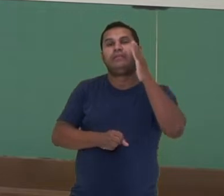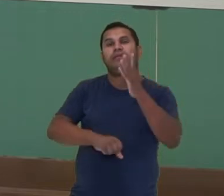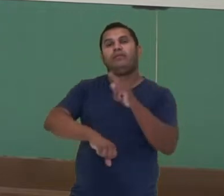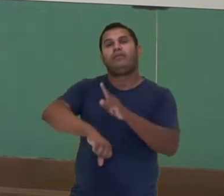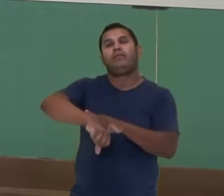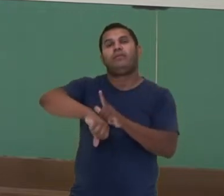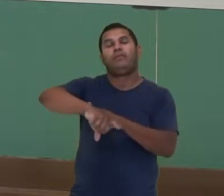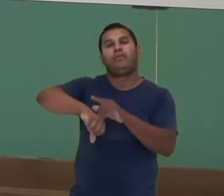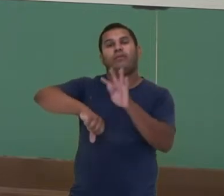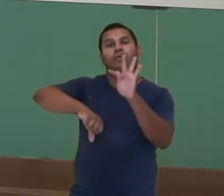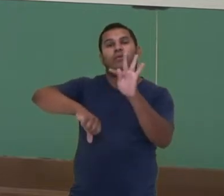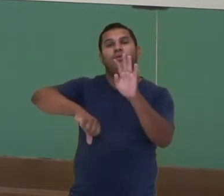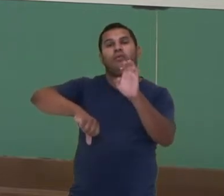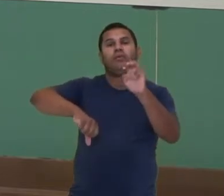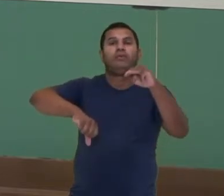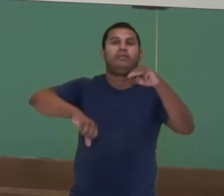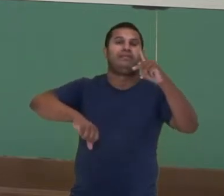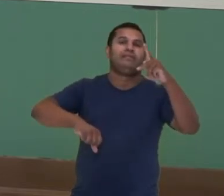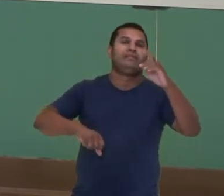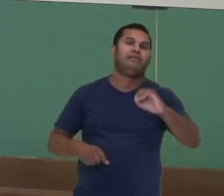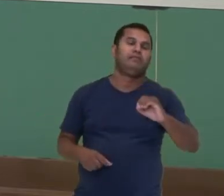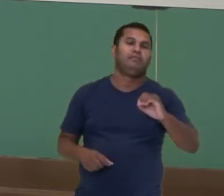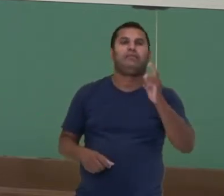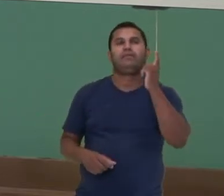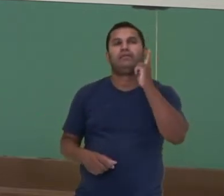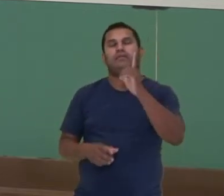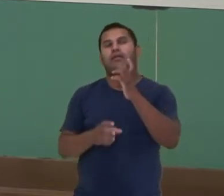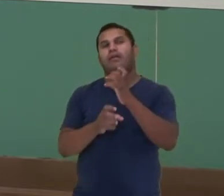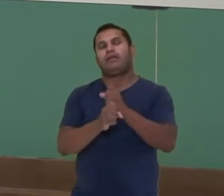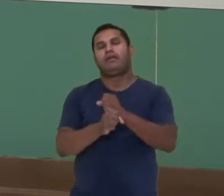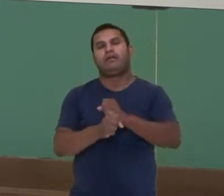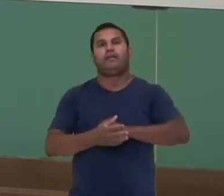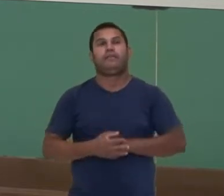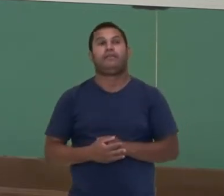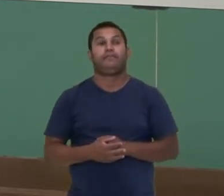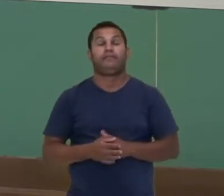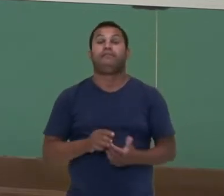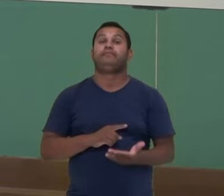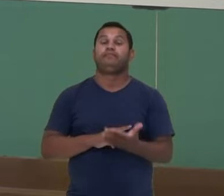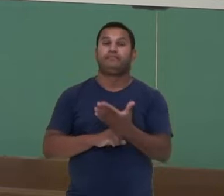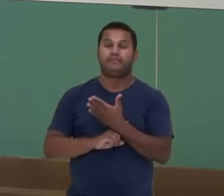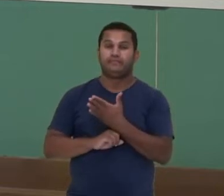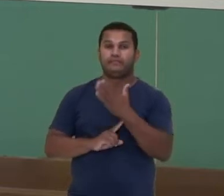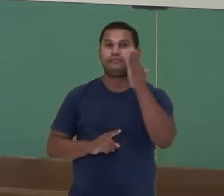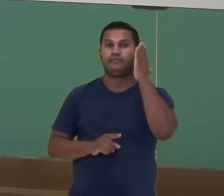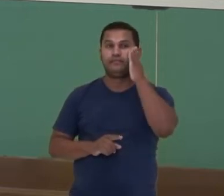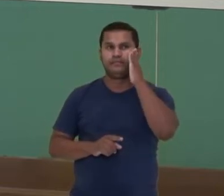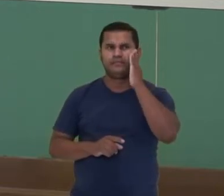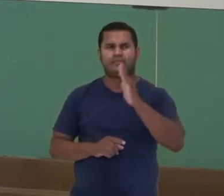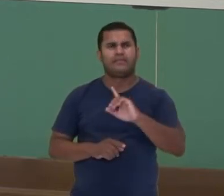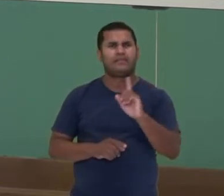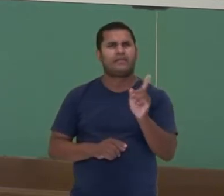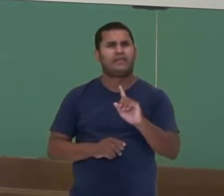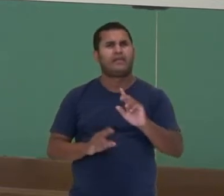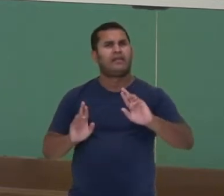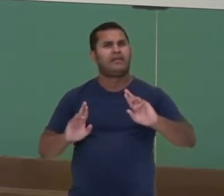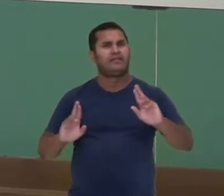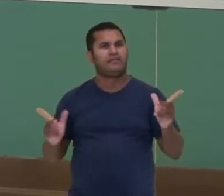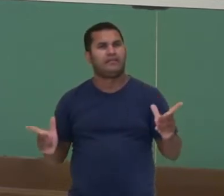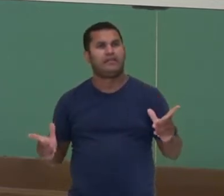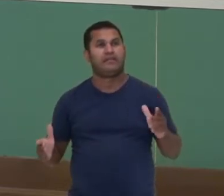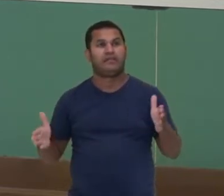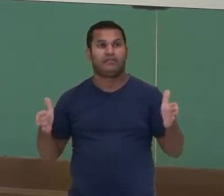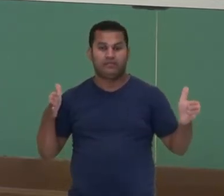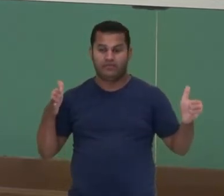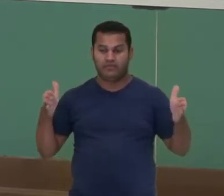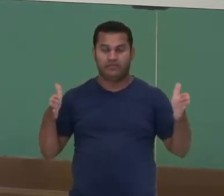Torricelli, né? Não é uma função horária, ela é uma equação. Então, as outras são funções horárias porque elas estão amarradas com o tempo. Essa aqui você